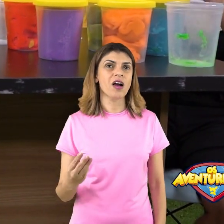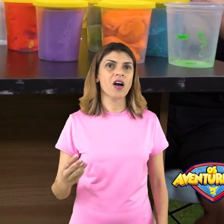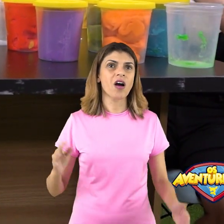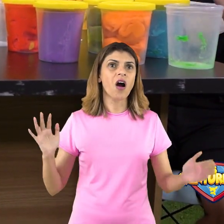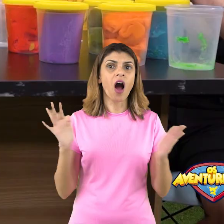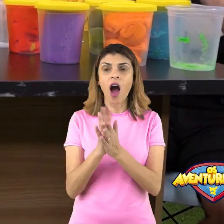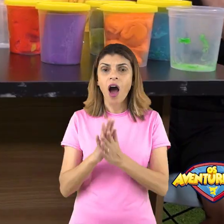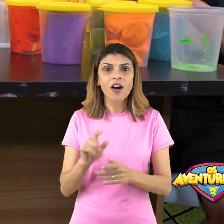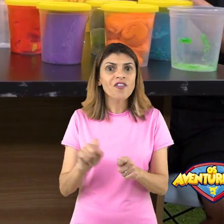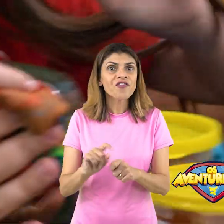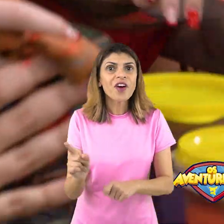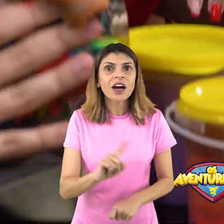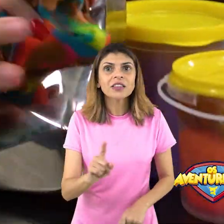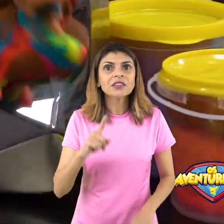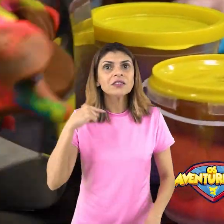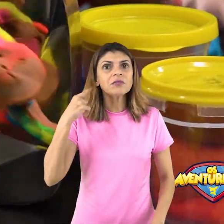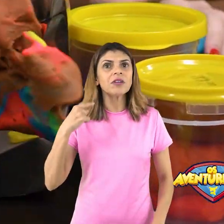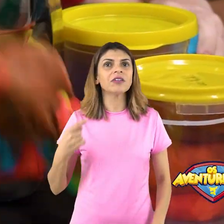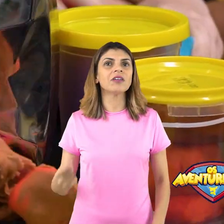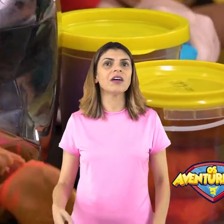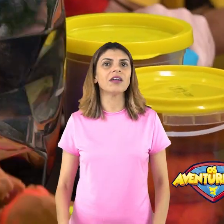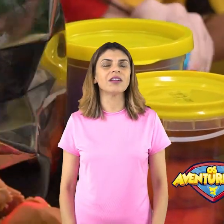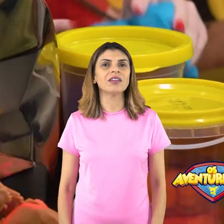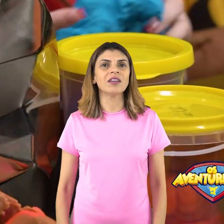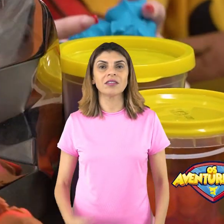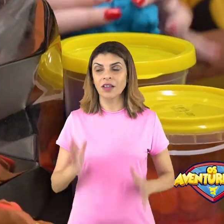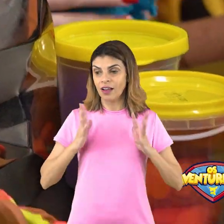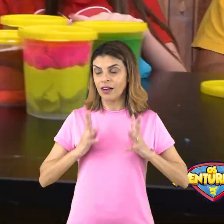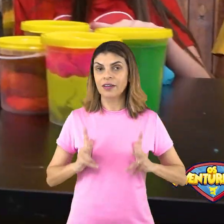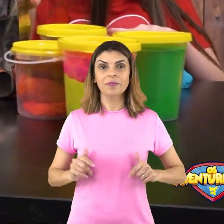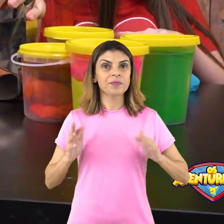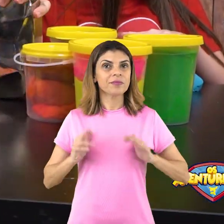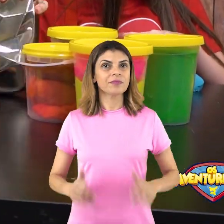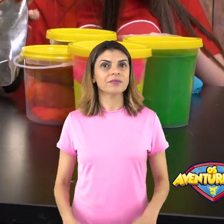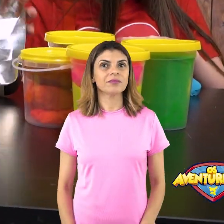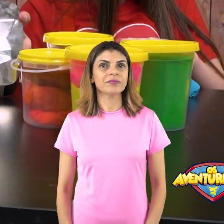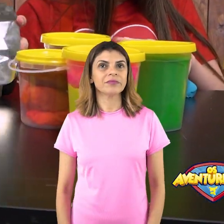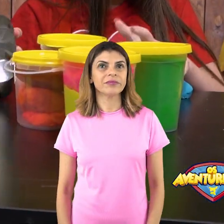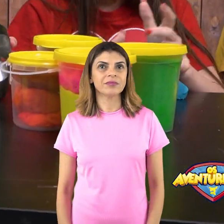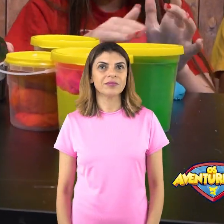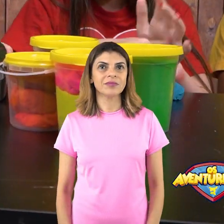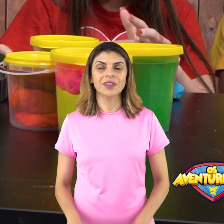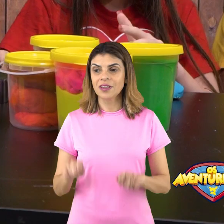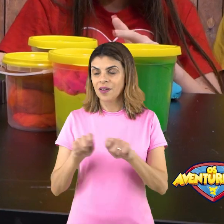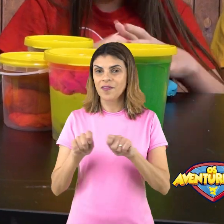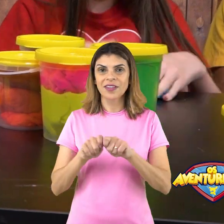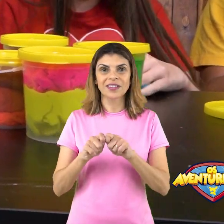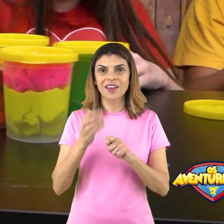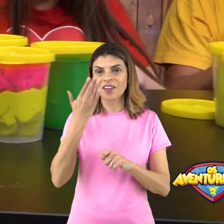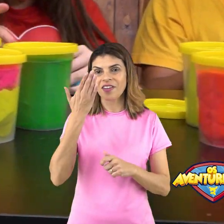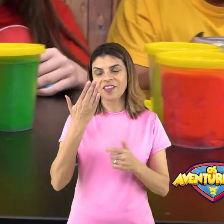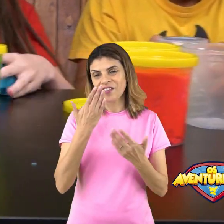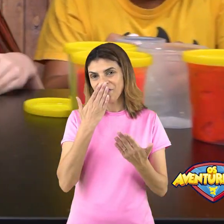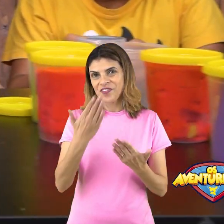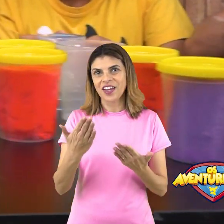isso, Lucas! Olha como... Ah, tá limpinho agora. É pra fazer a frente da minha placa.